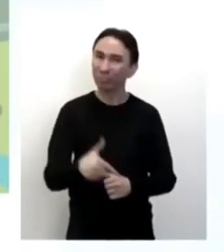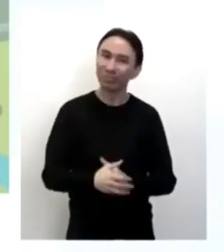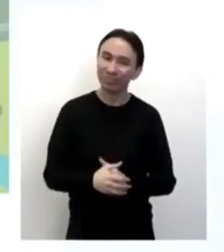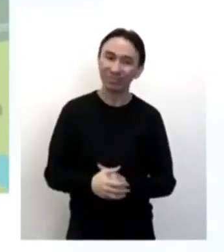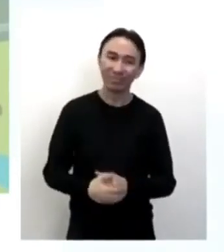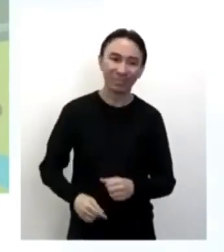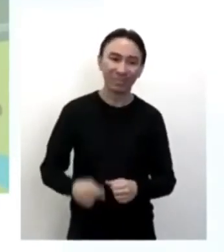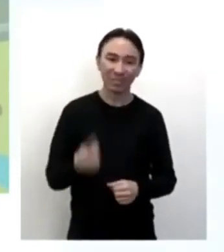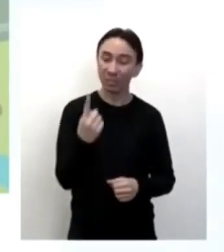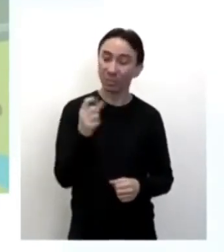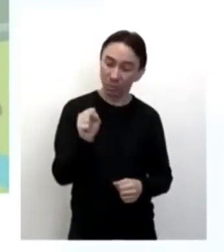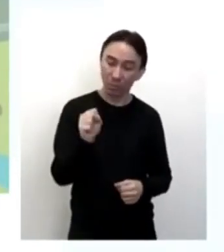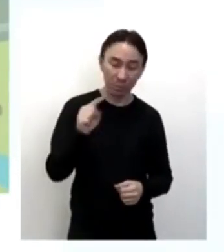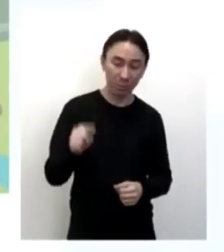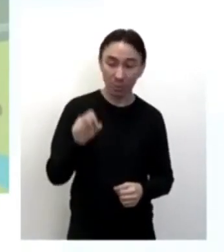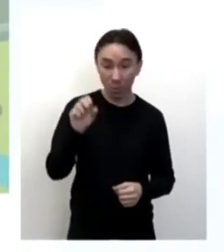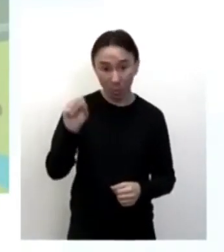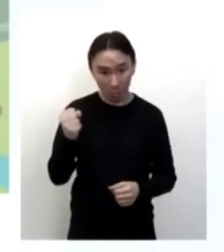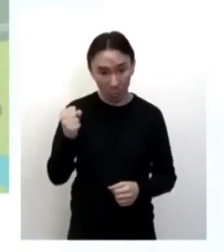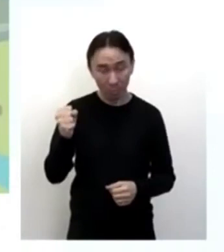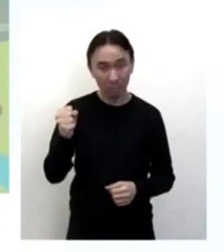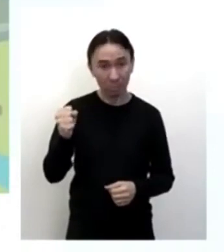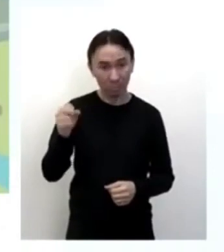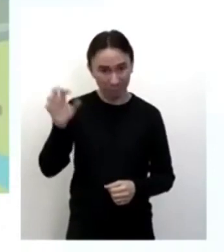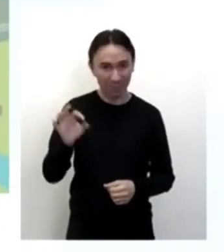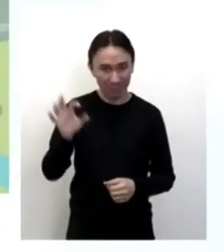esgotos coletados, mas não tratados,